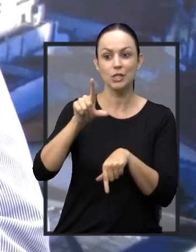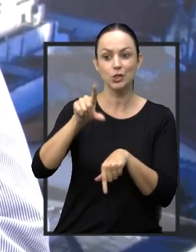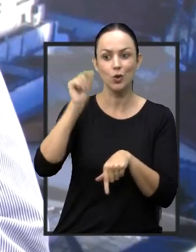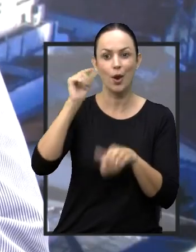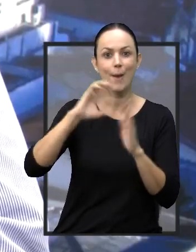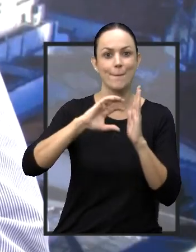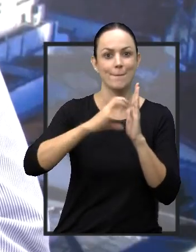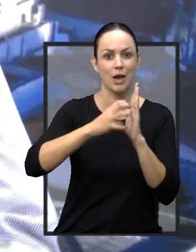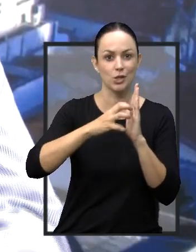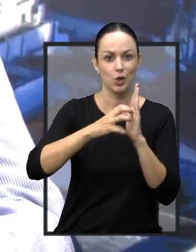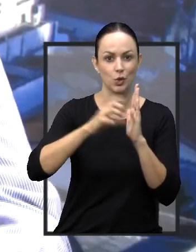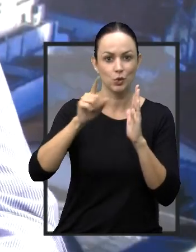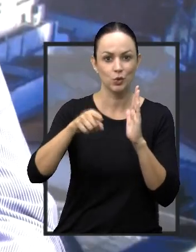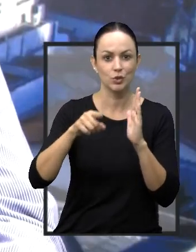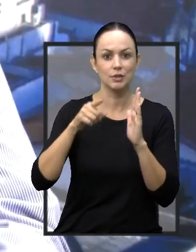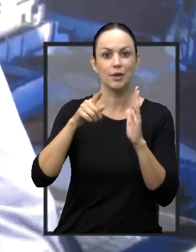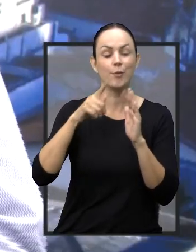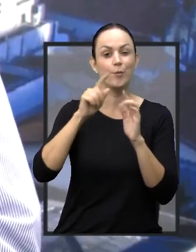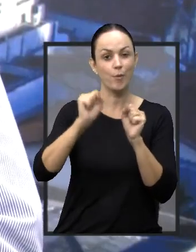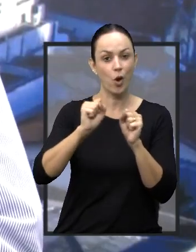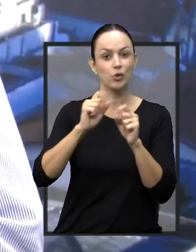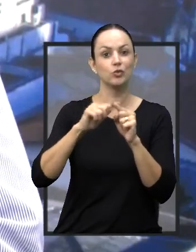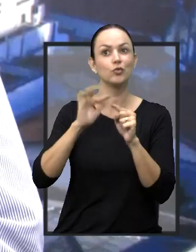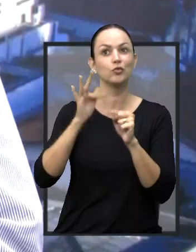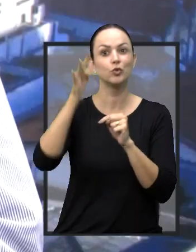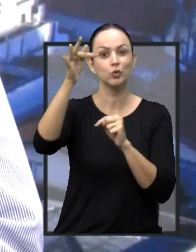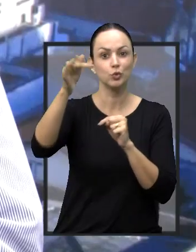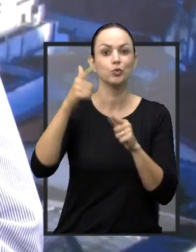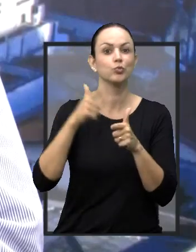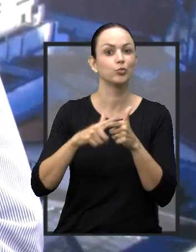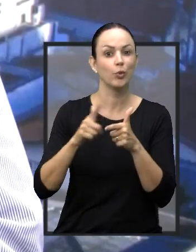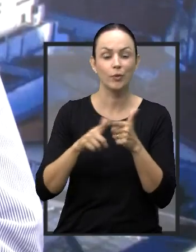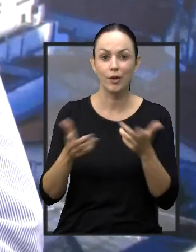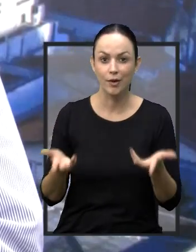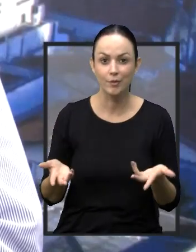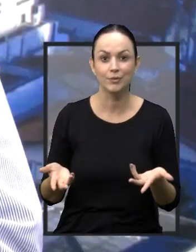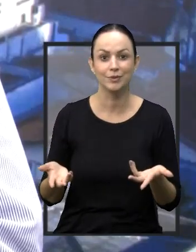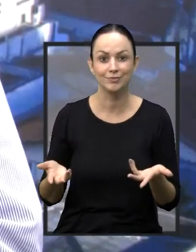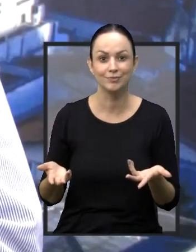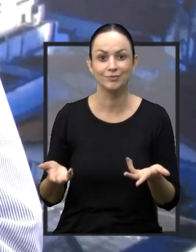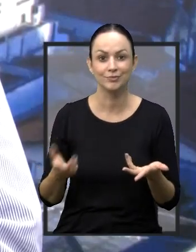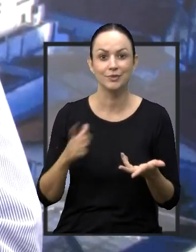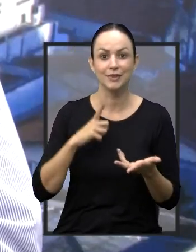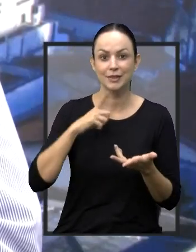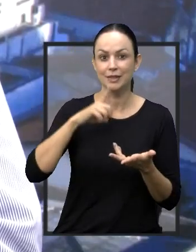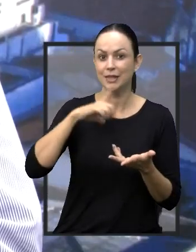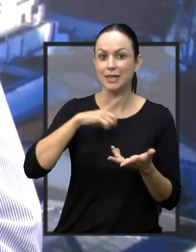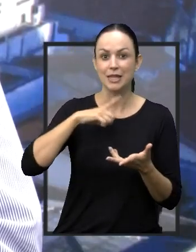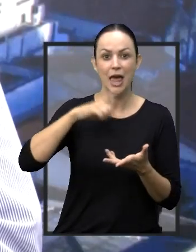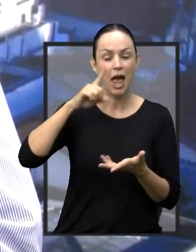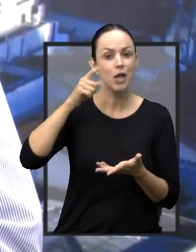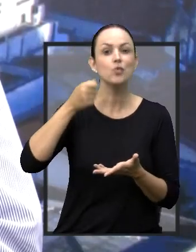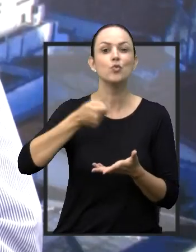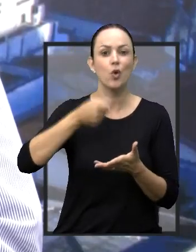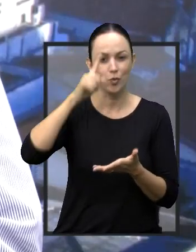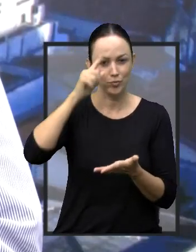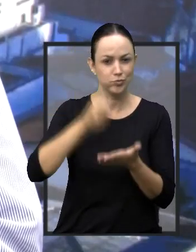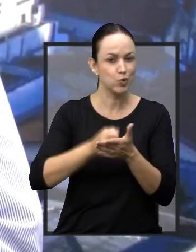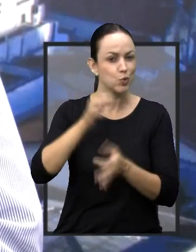partido, isso traz reflexo futuro depois para você, tem tido uma enxurrada de decisão judicial a nível